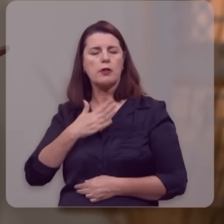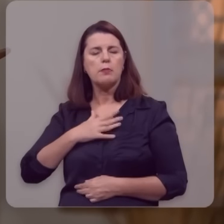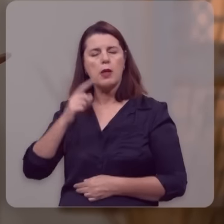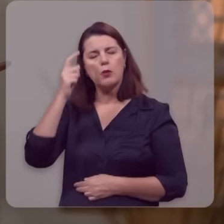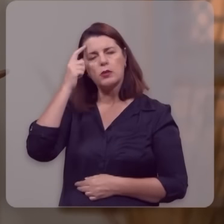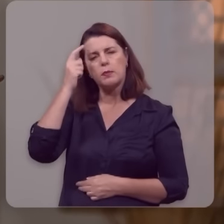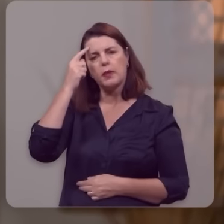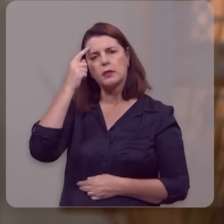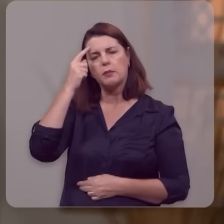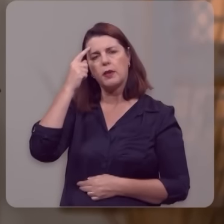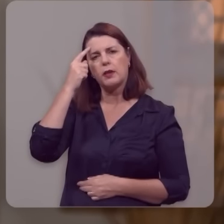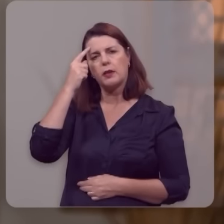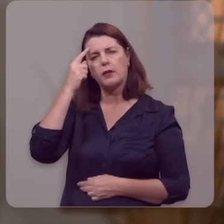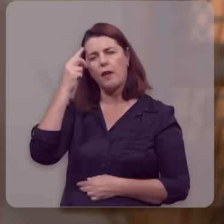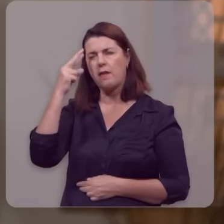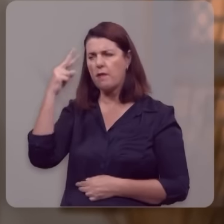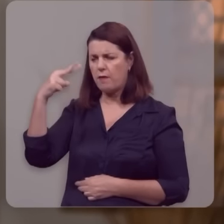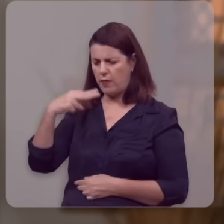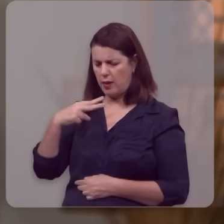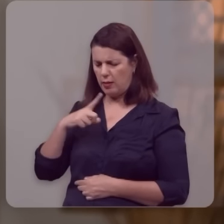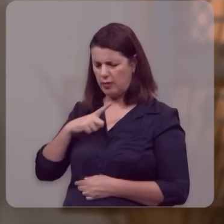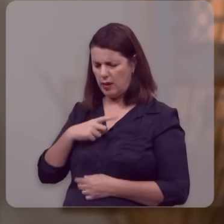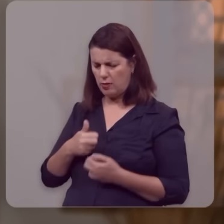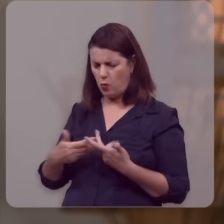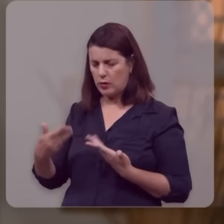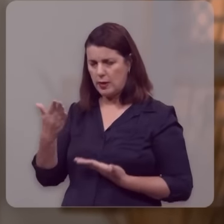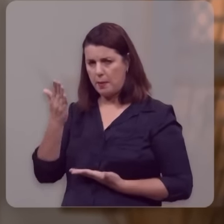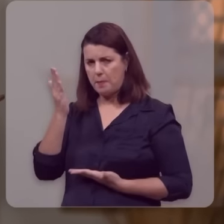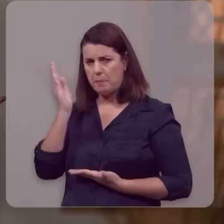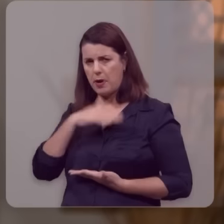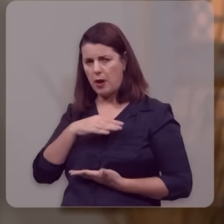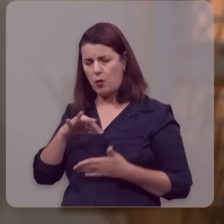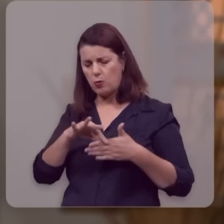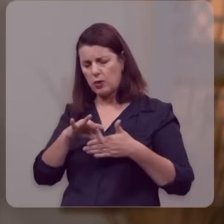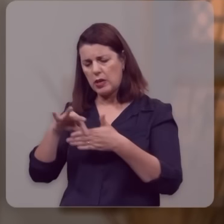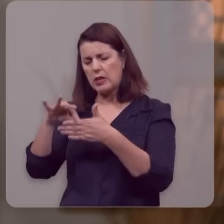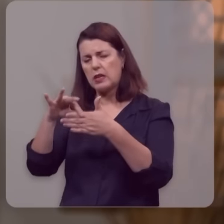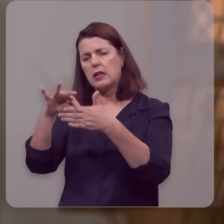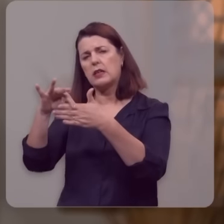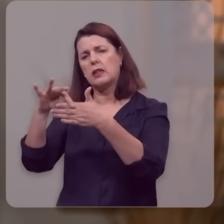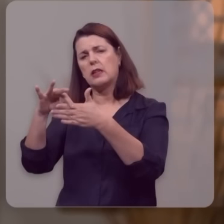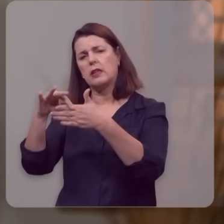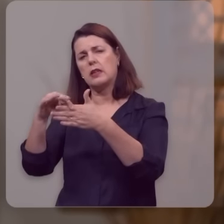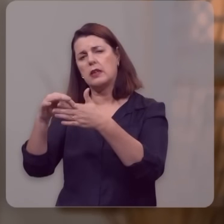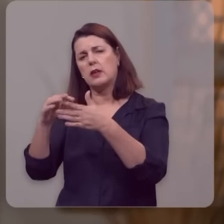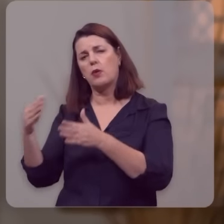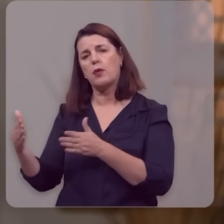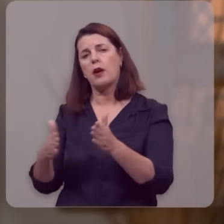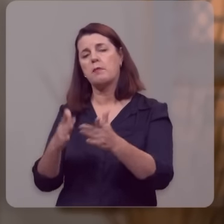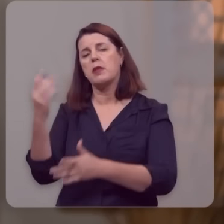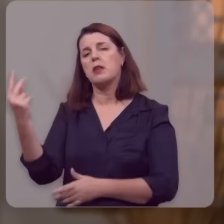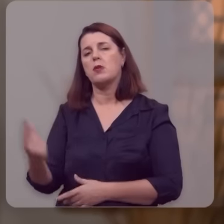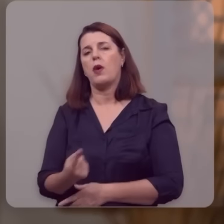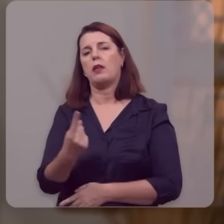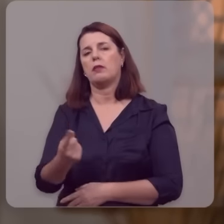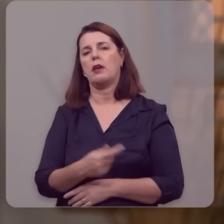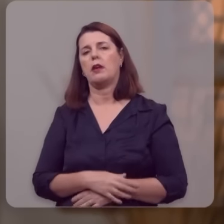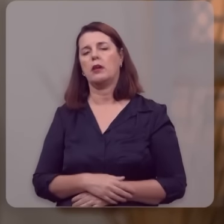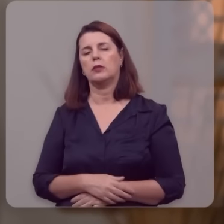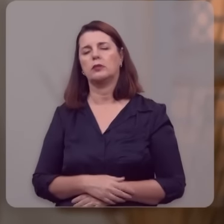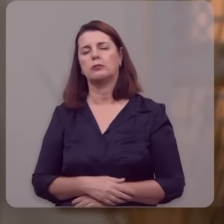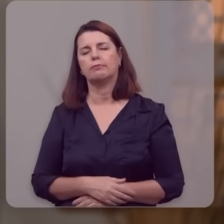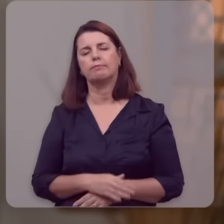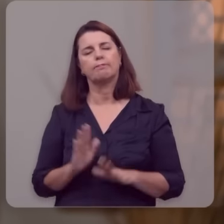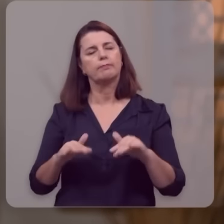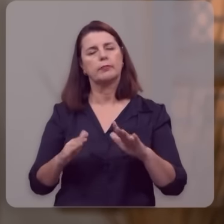pensamentos Vê se há em mim algum caminho mau e guia-me pelo caminho eterno Quem